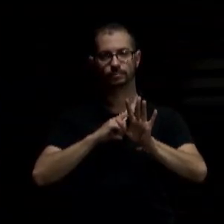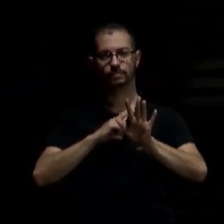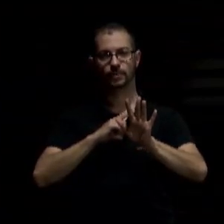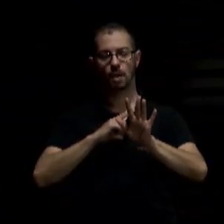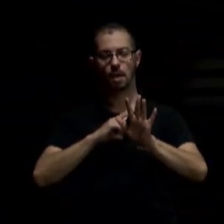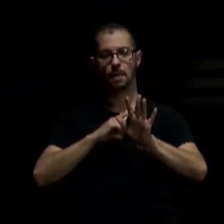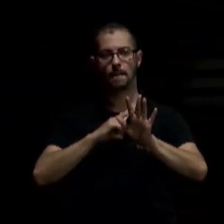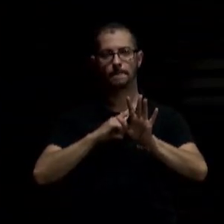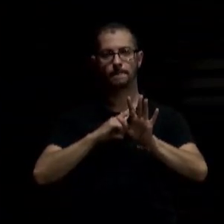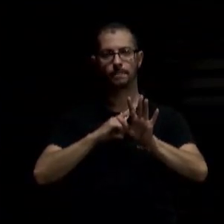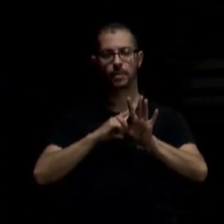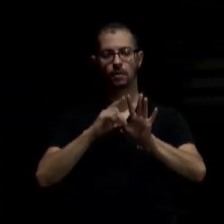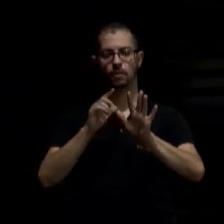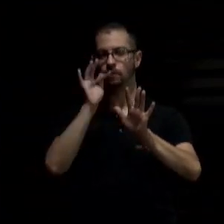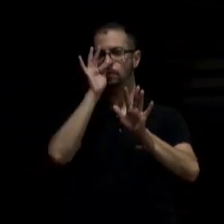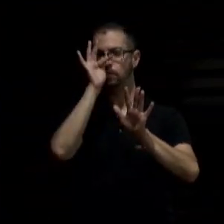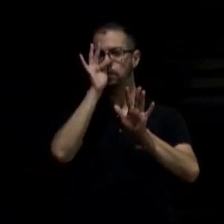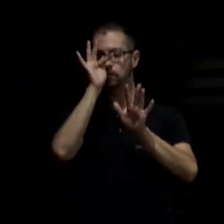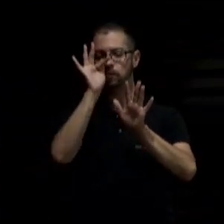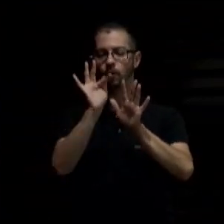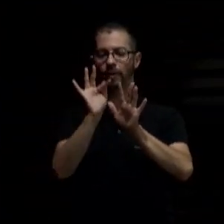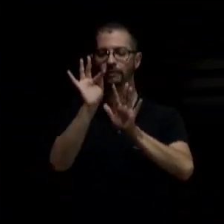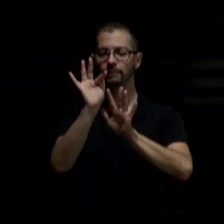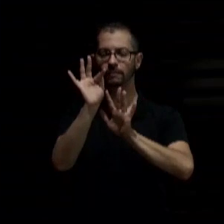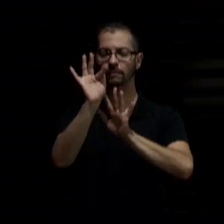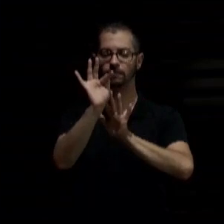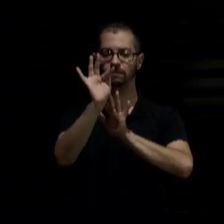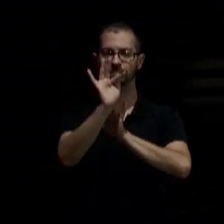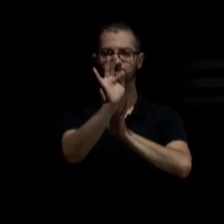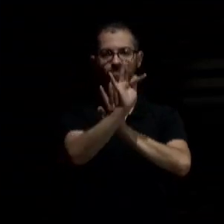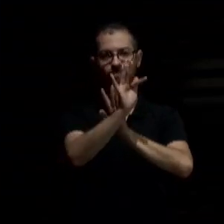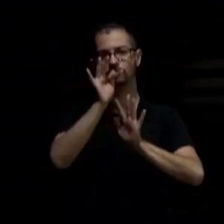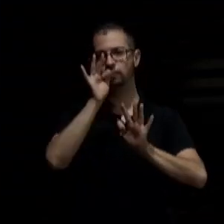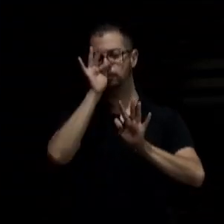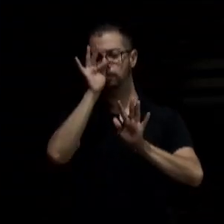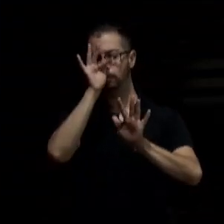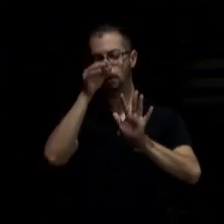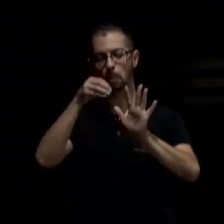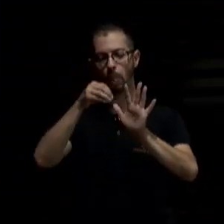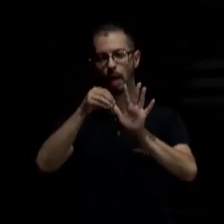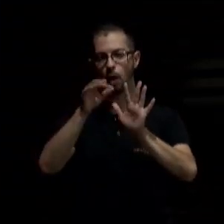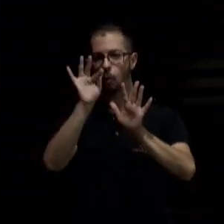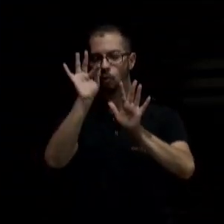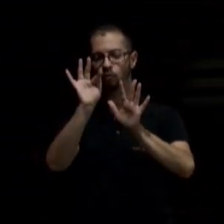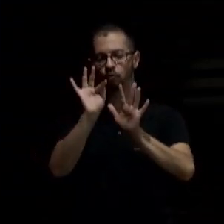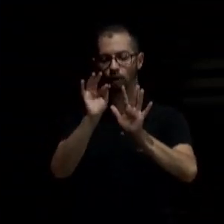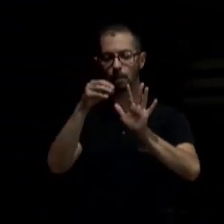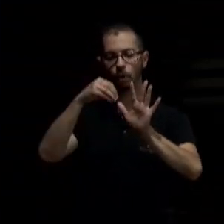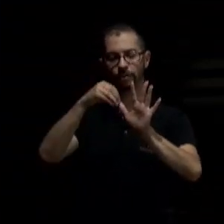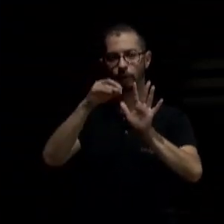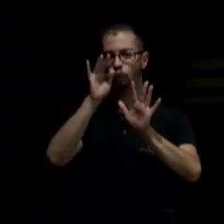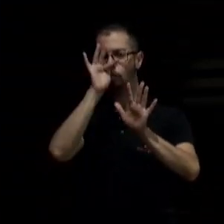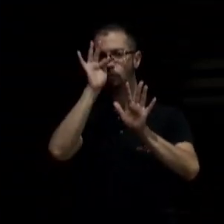botão, flor e fruto. Botão, flor e fruto. Botão,